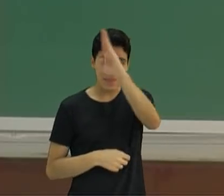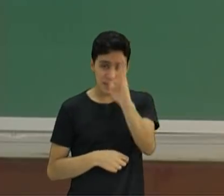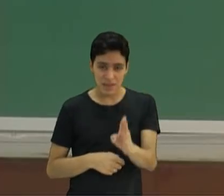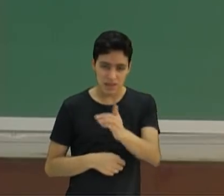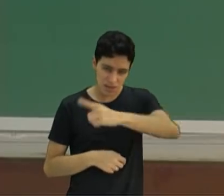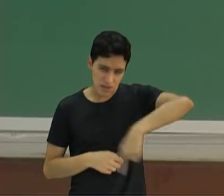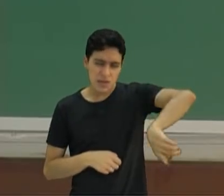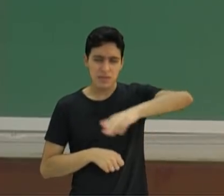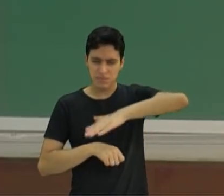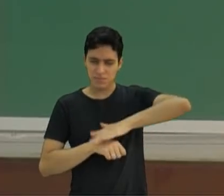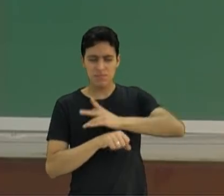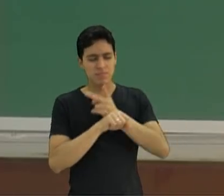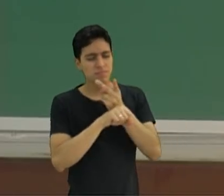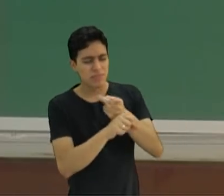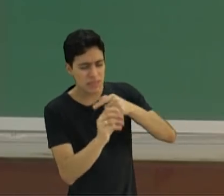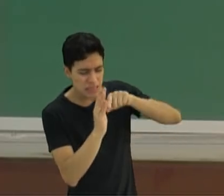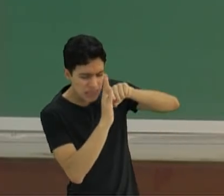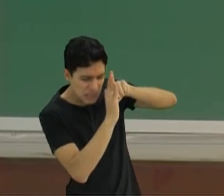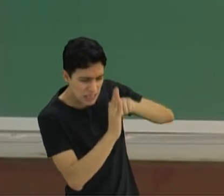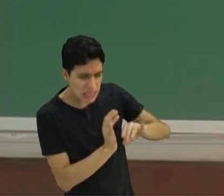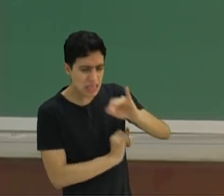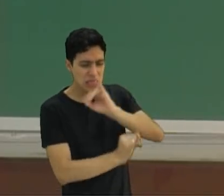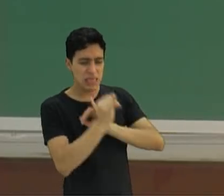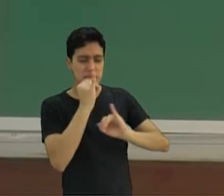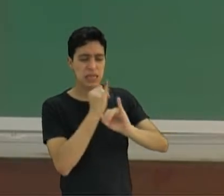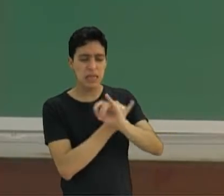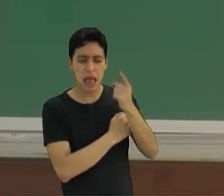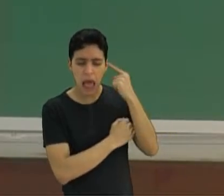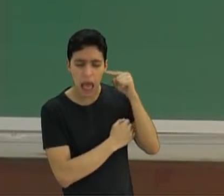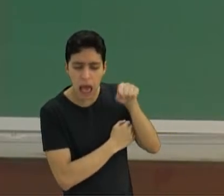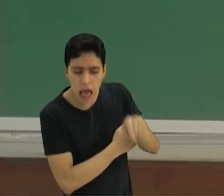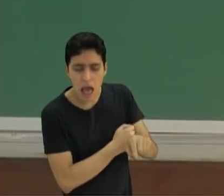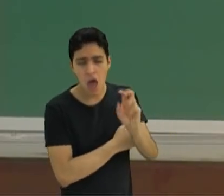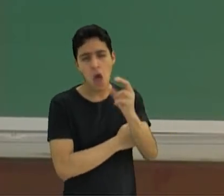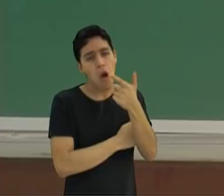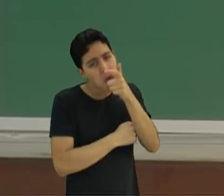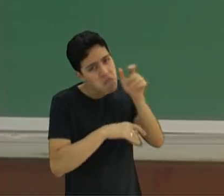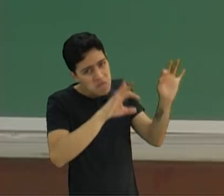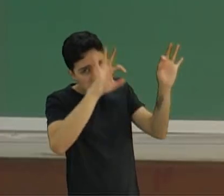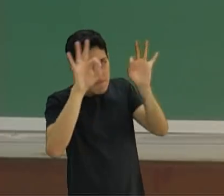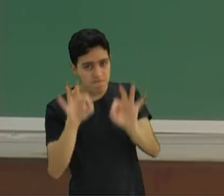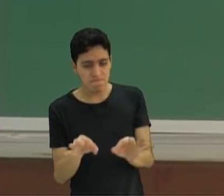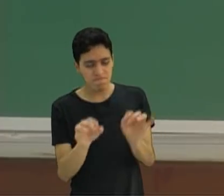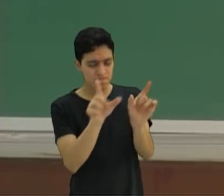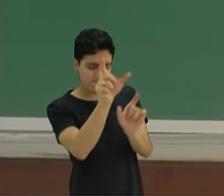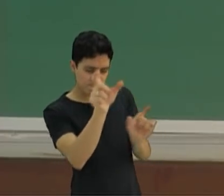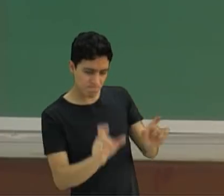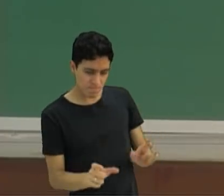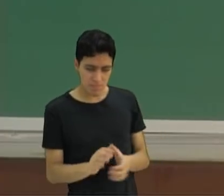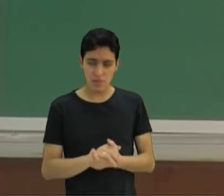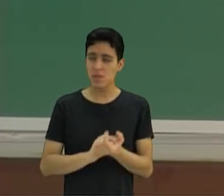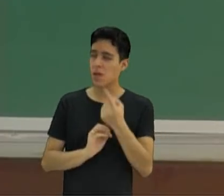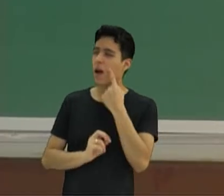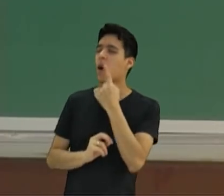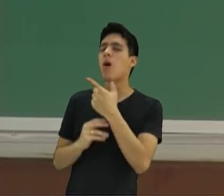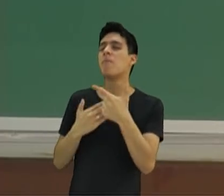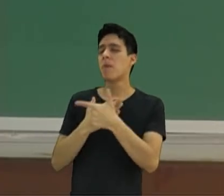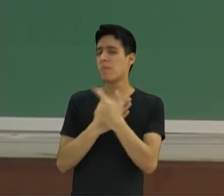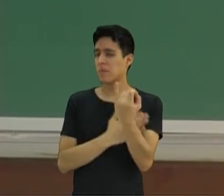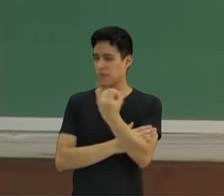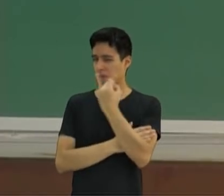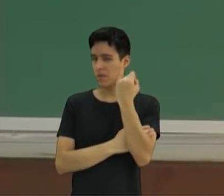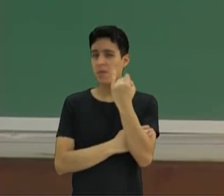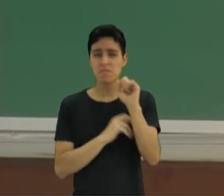pode pesquisar depois na internet para você ouvir. E olha que interessante a função que essa música tem. Ela tanto é